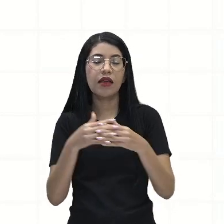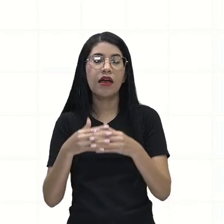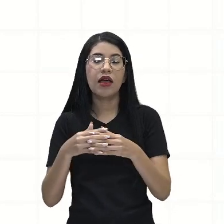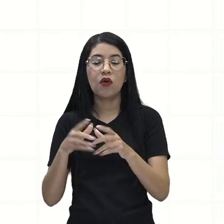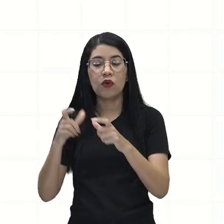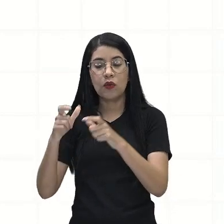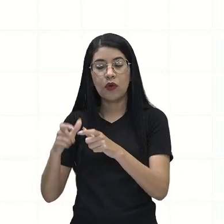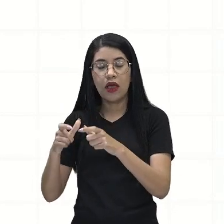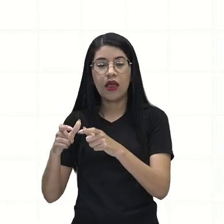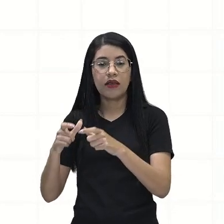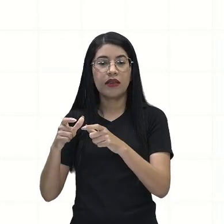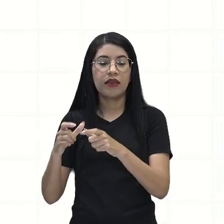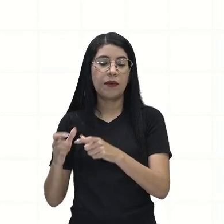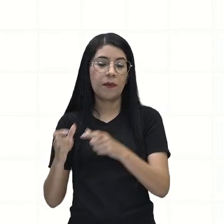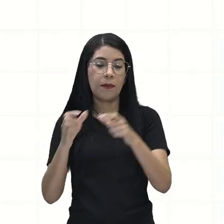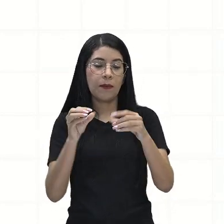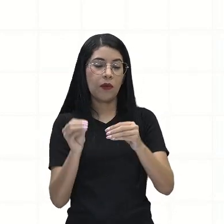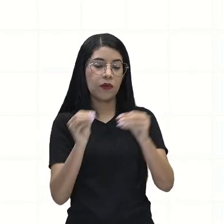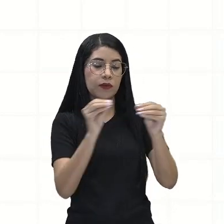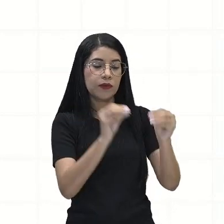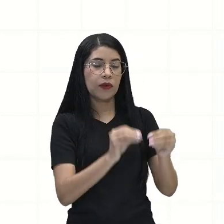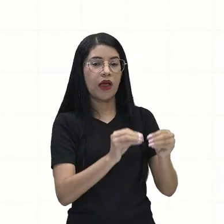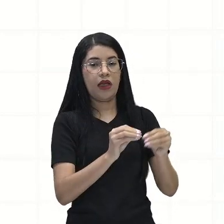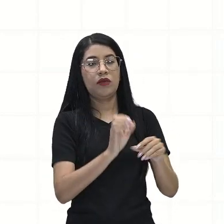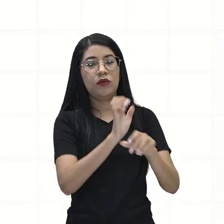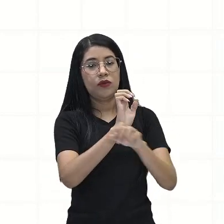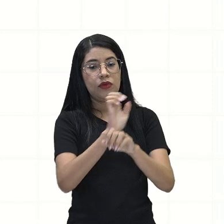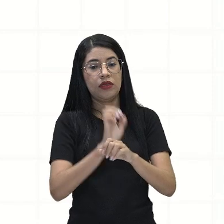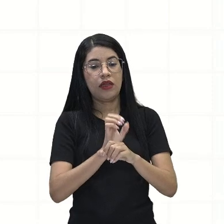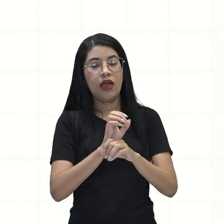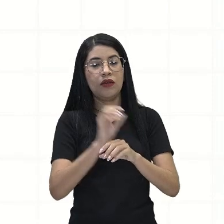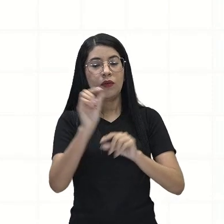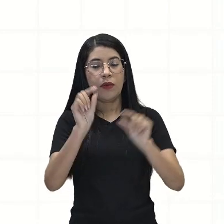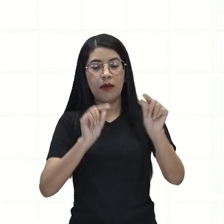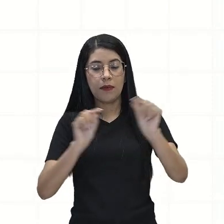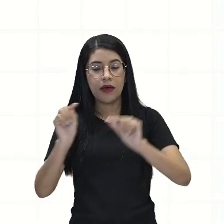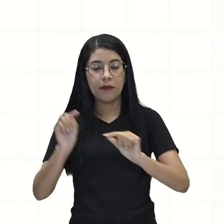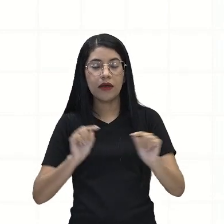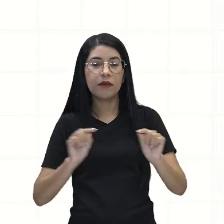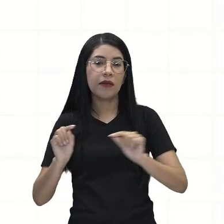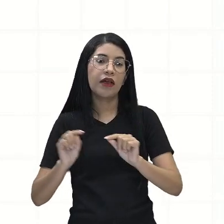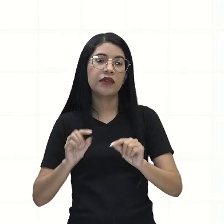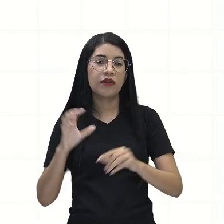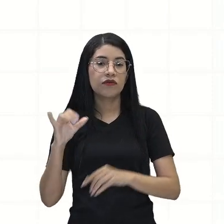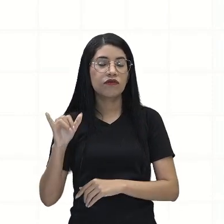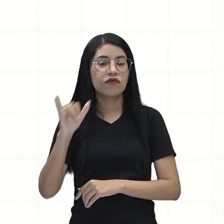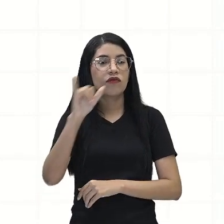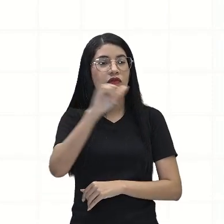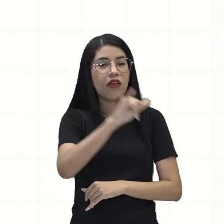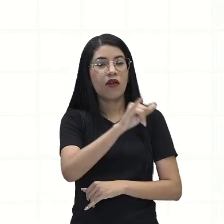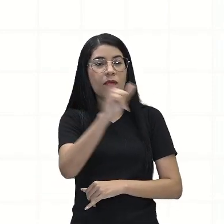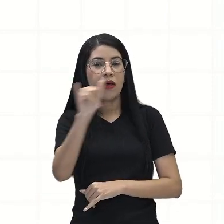sai, para onde vai, né, entre os estados. Então, todo esse fluxo aéreo que a gente consegue aí